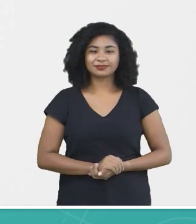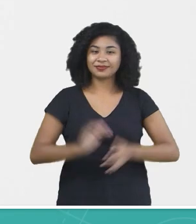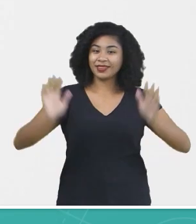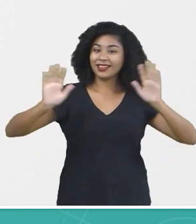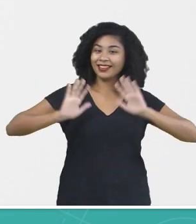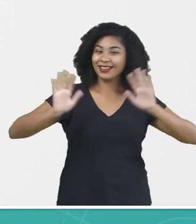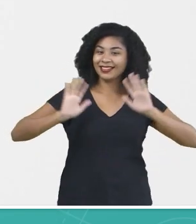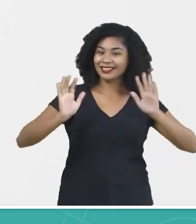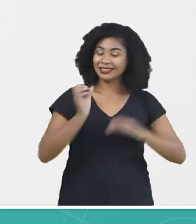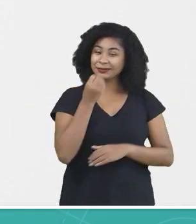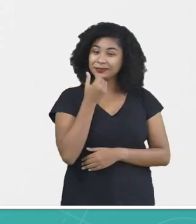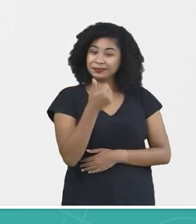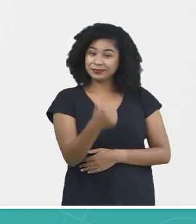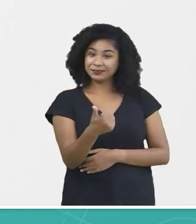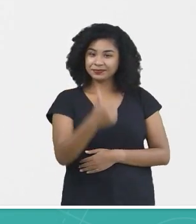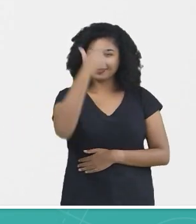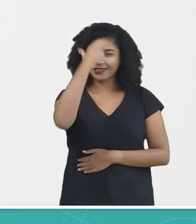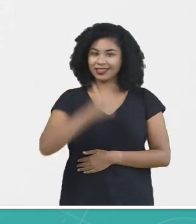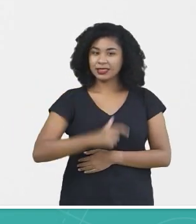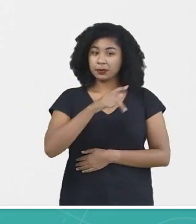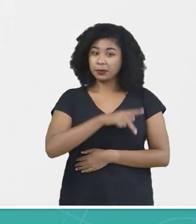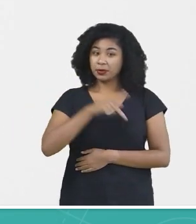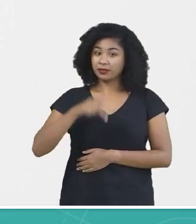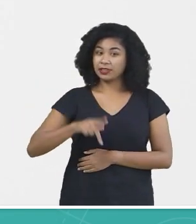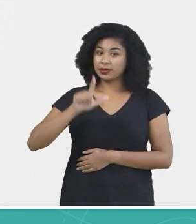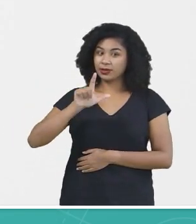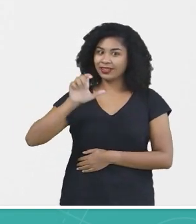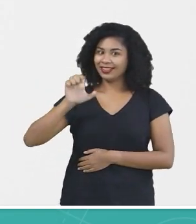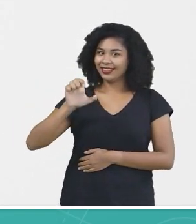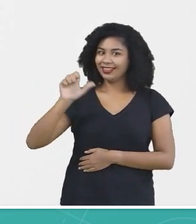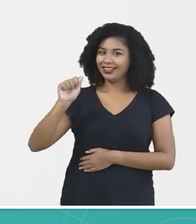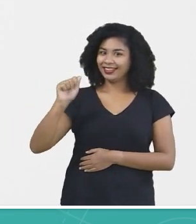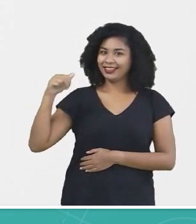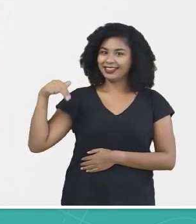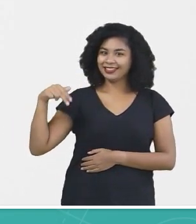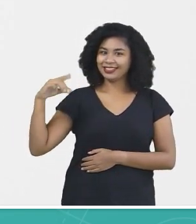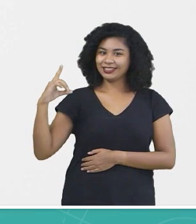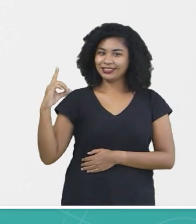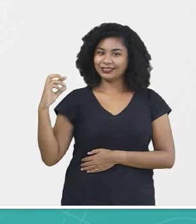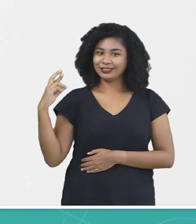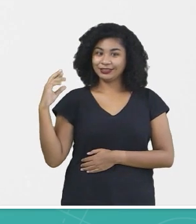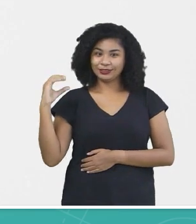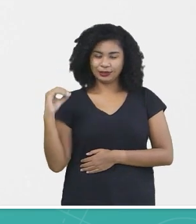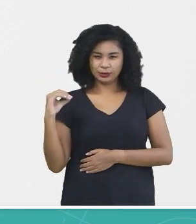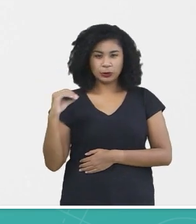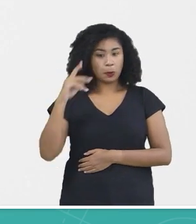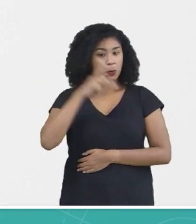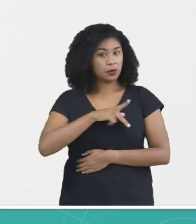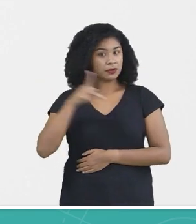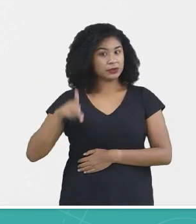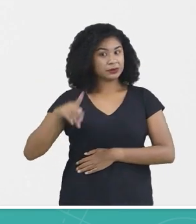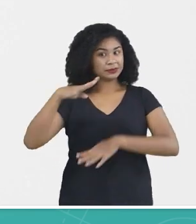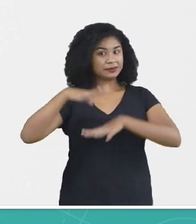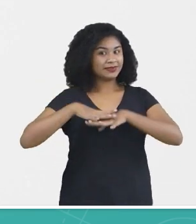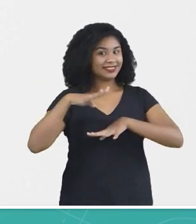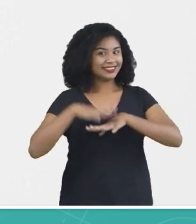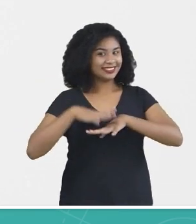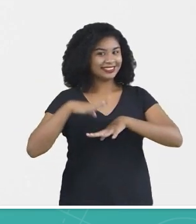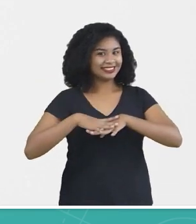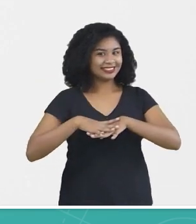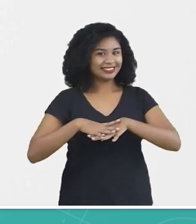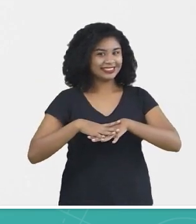Olá, tudo bem? Aqui é o professor Leandro Anjos, seu professor de matemática. E agora,